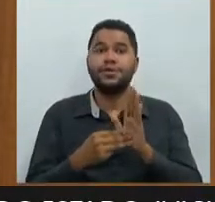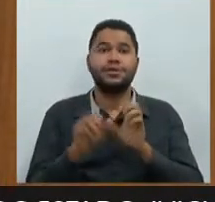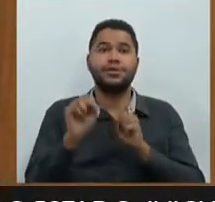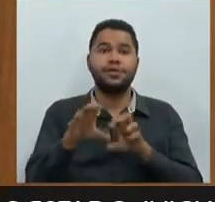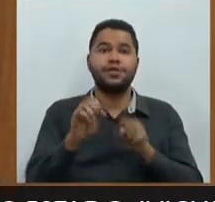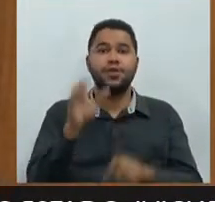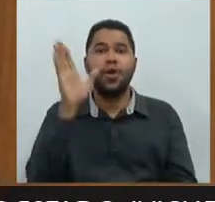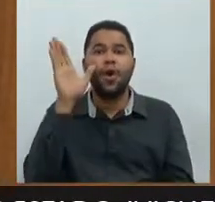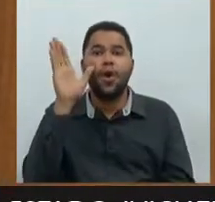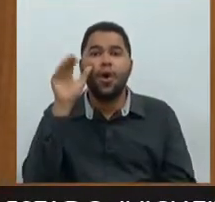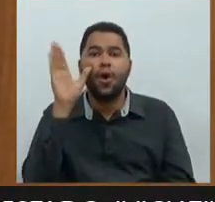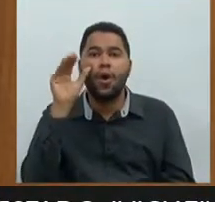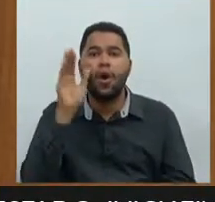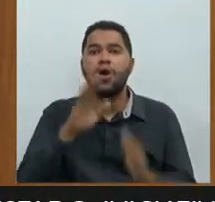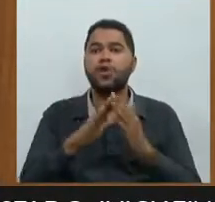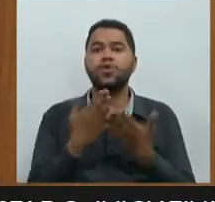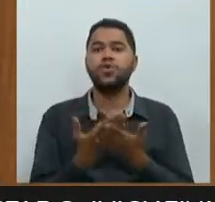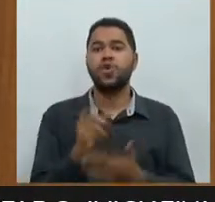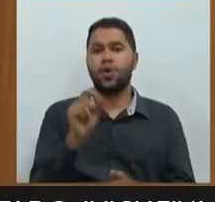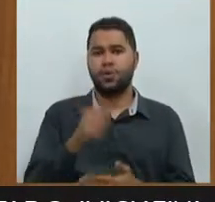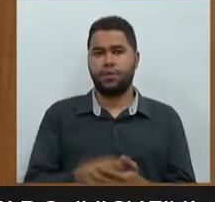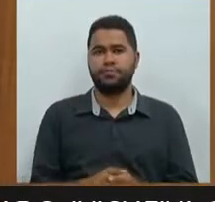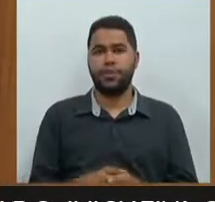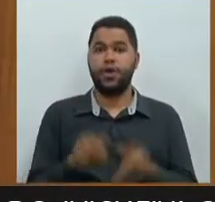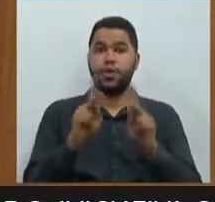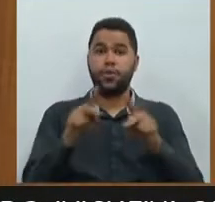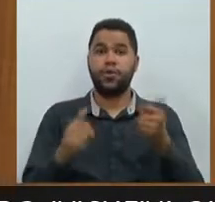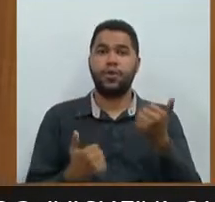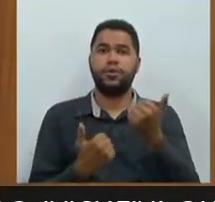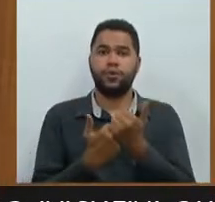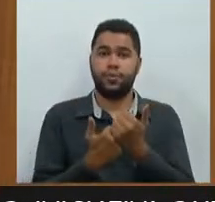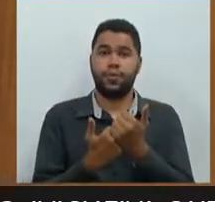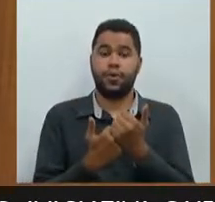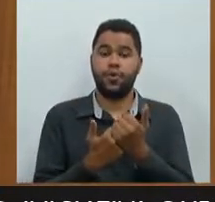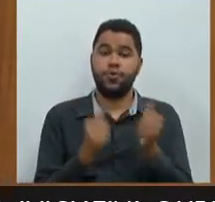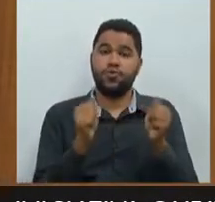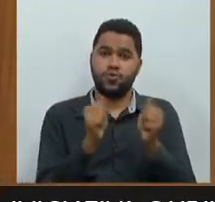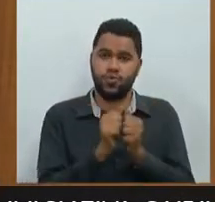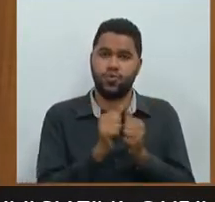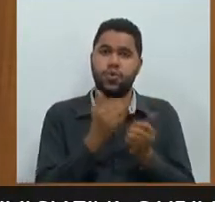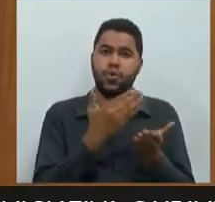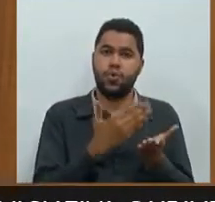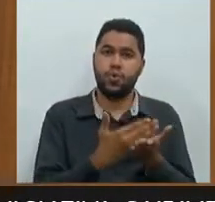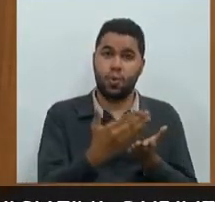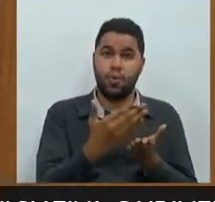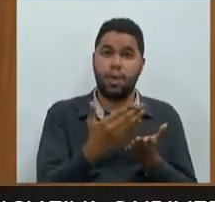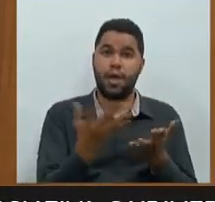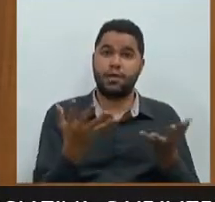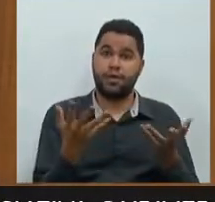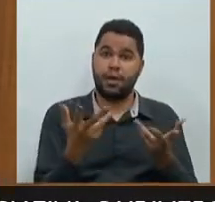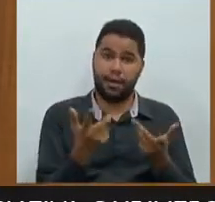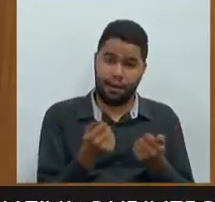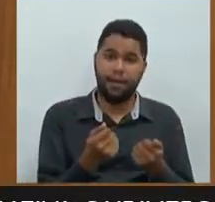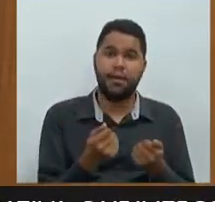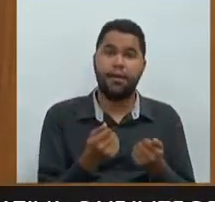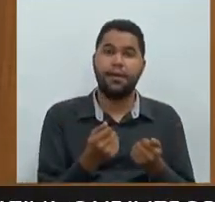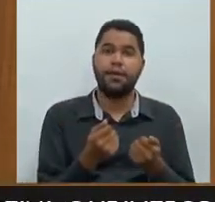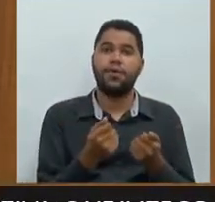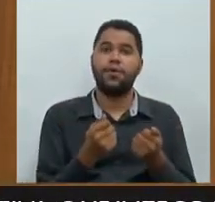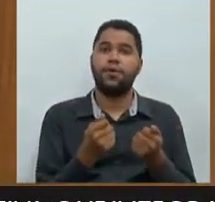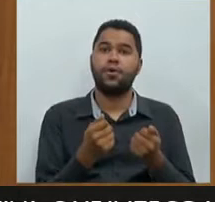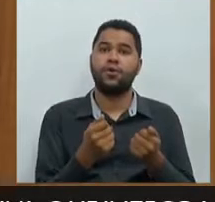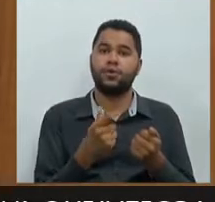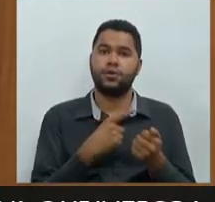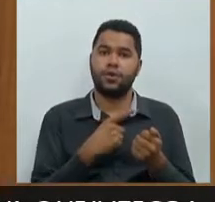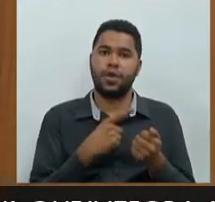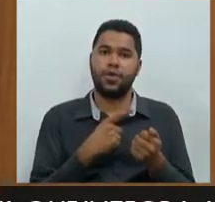gente observa muitas das vezes na escola é que o professor de apoio, ele está acompanhando aquele aluno, ele começa um trabalho excelente com o aluno, ele tem um contrato